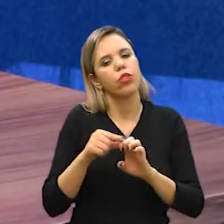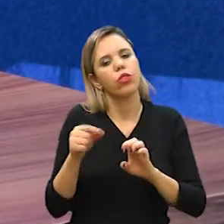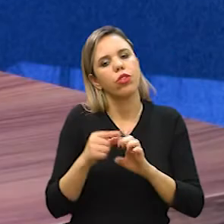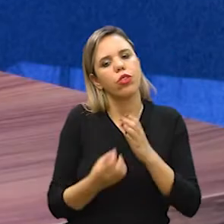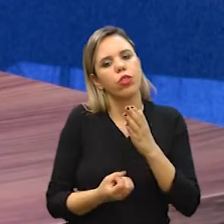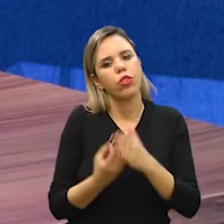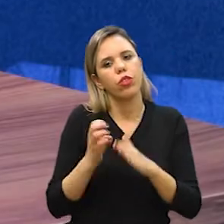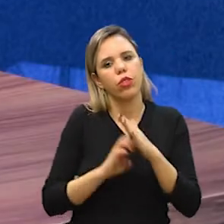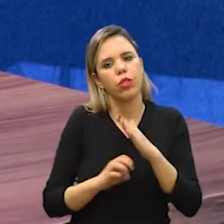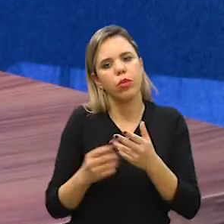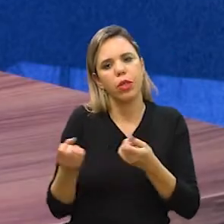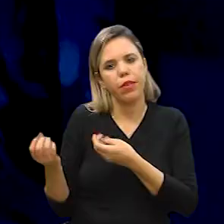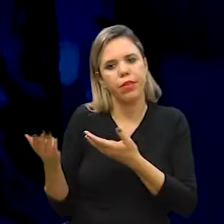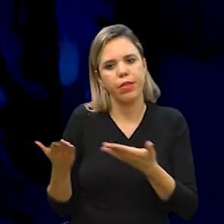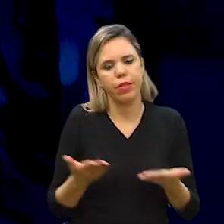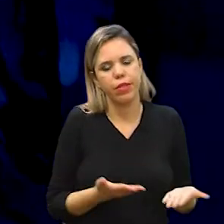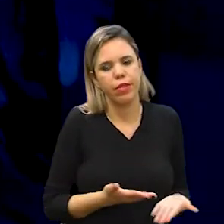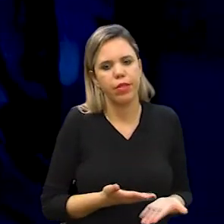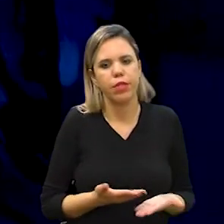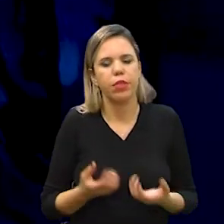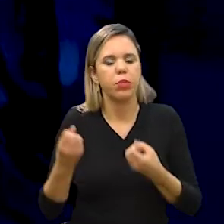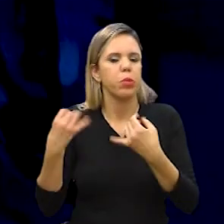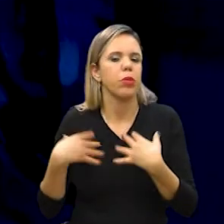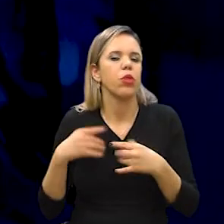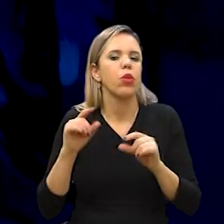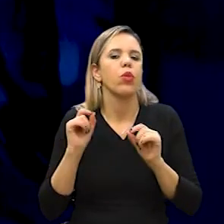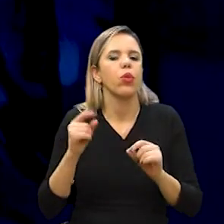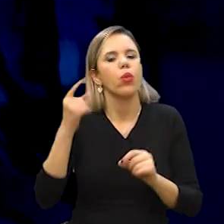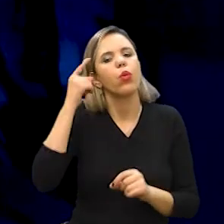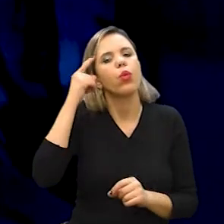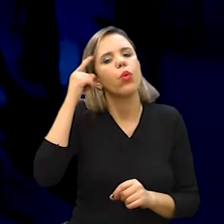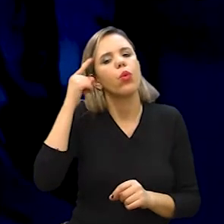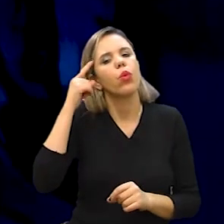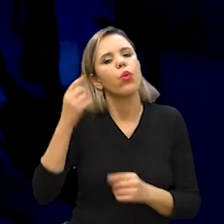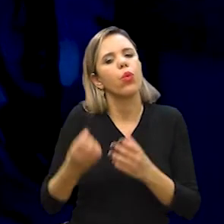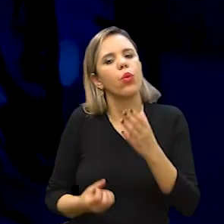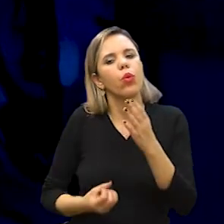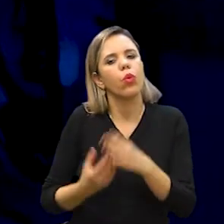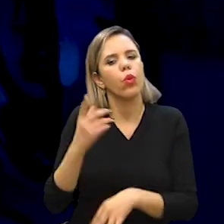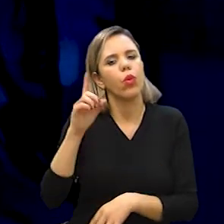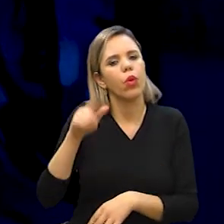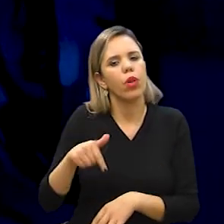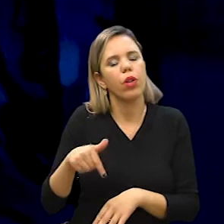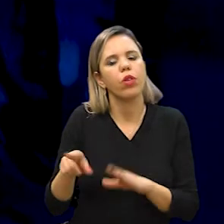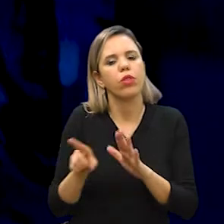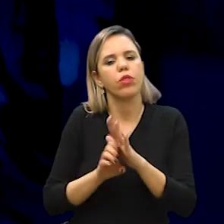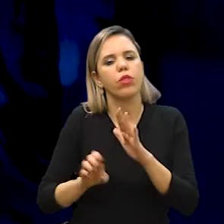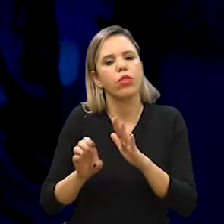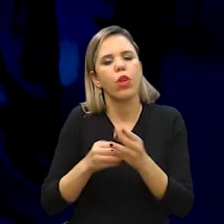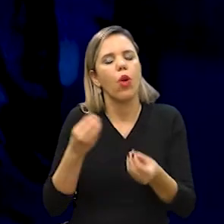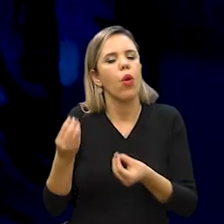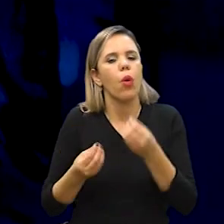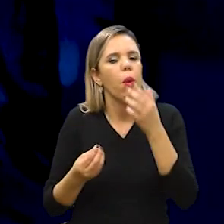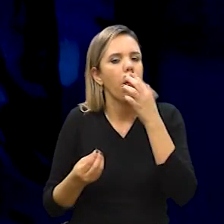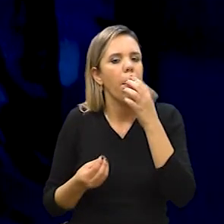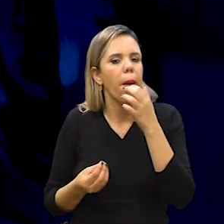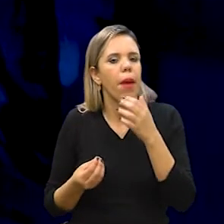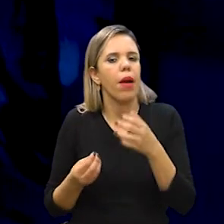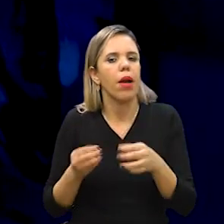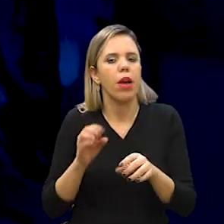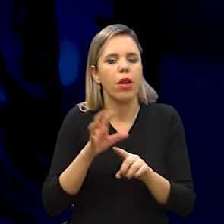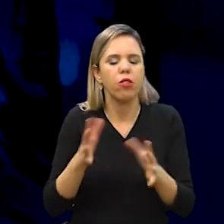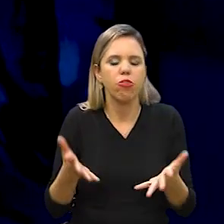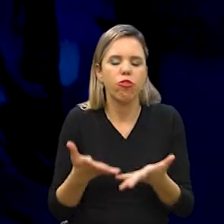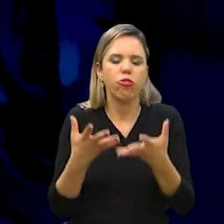de empreendedorismo. Sejam bem-vindos, me contem de quem foi a ideia de ser franqueado e